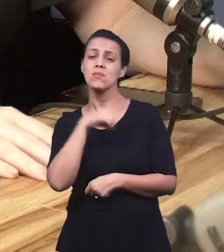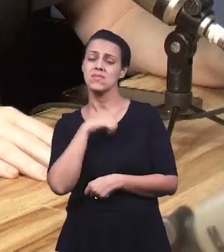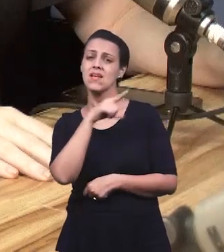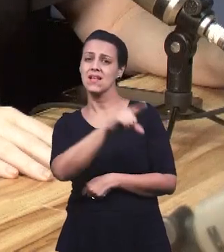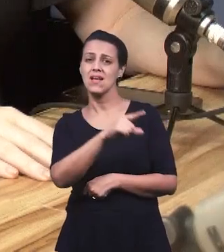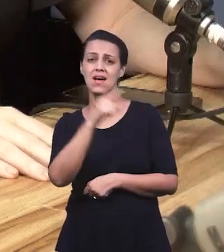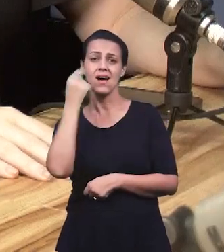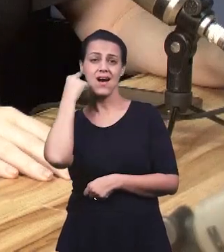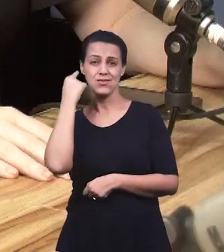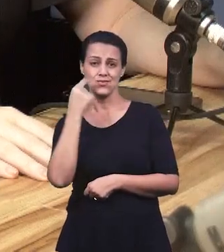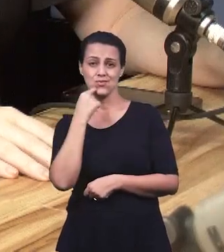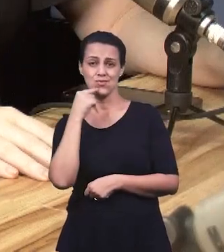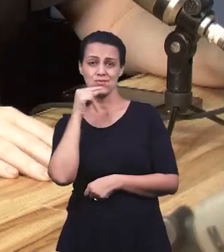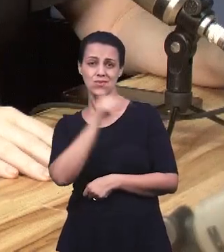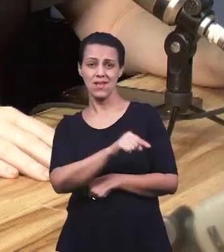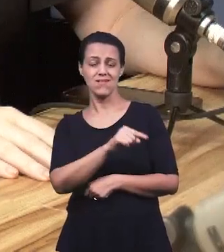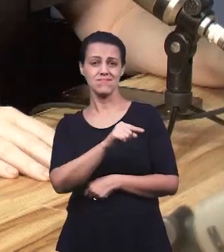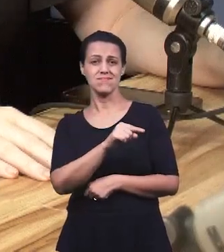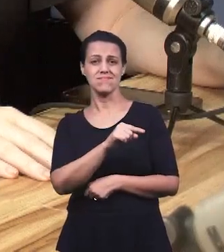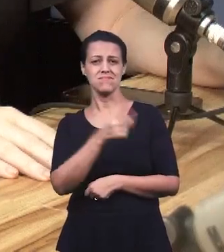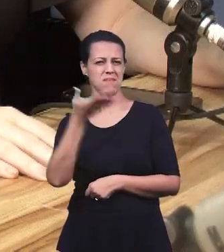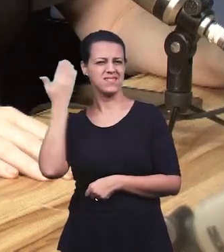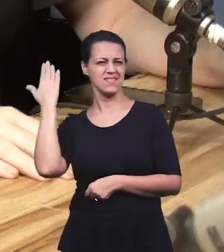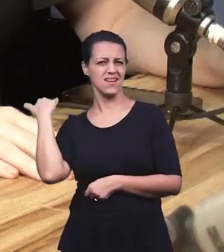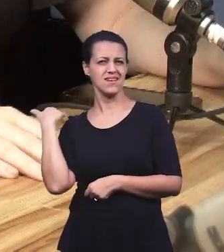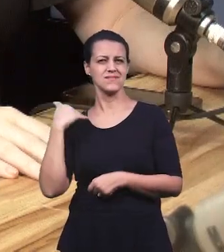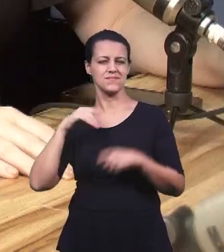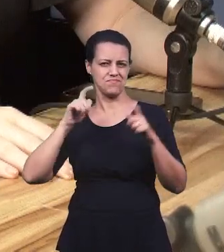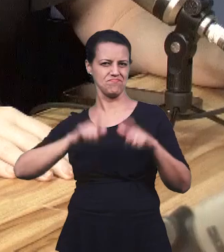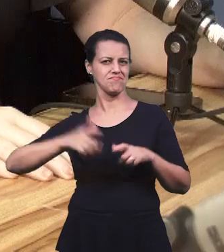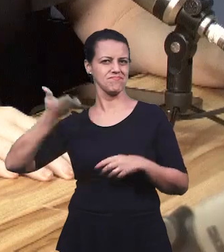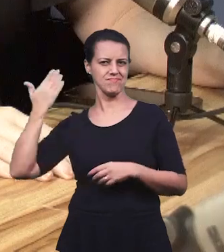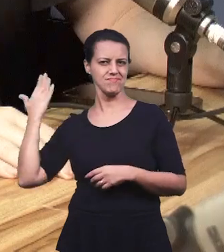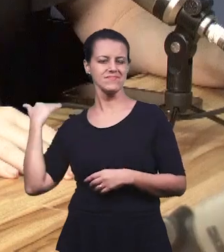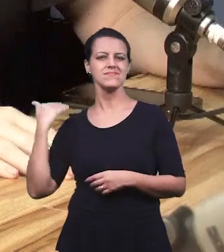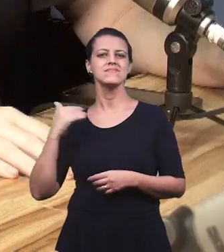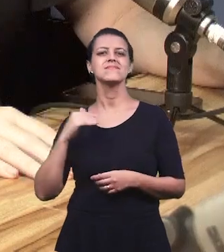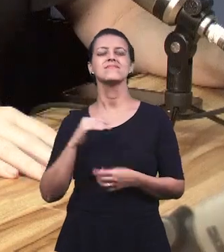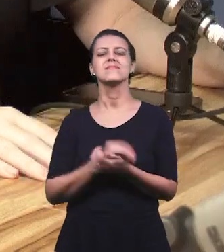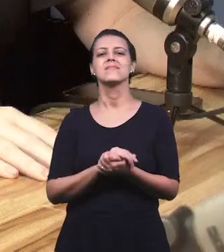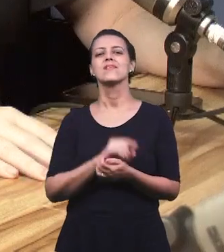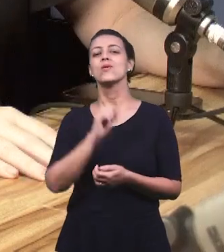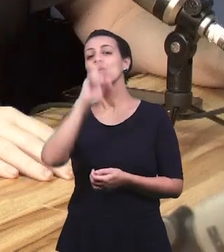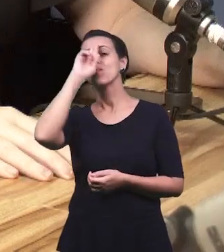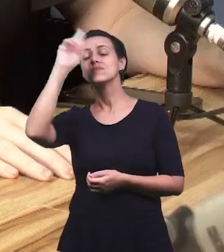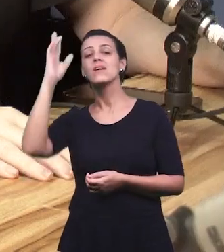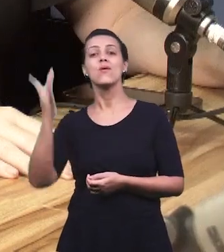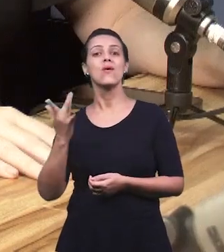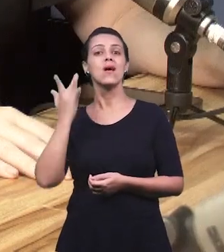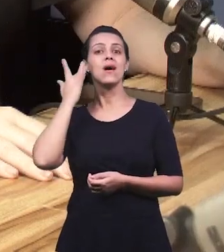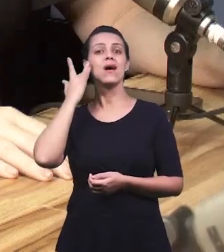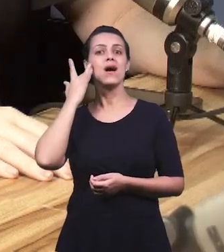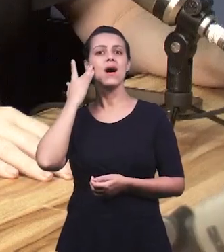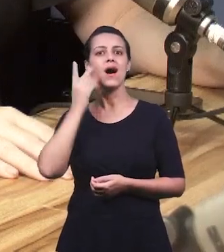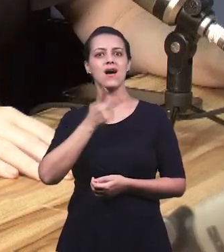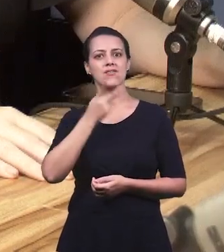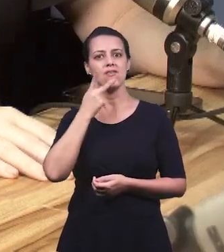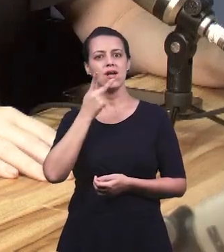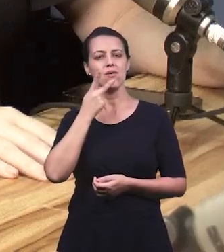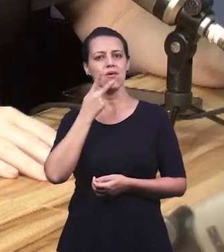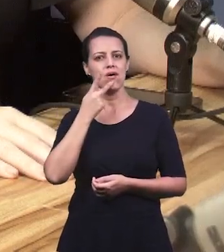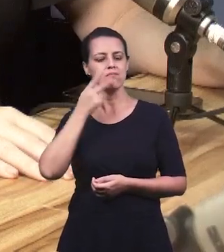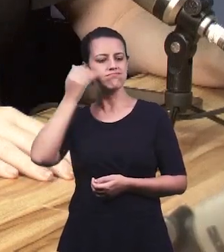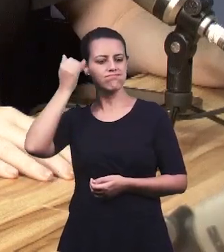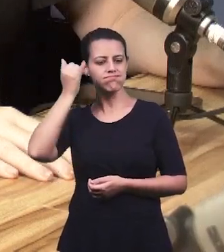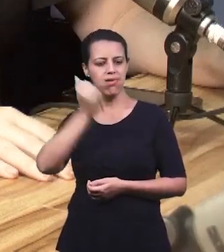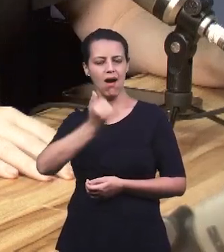Decápolis. Jesus colocou o dedo no ouvido dele e falou assim, abra-te. Antes do ouvido abrir, o corpo dele reagiu. Ou seja, como que